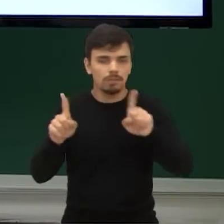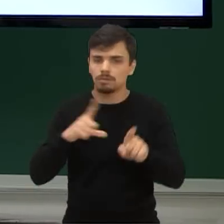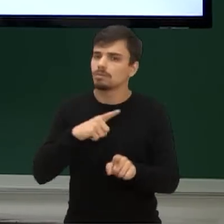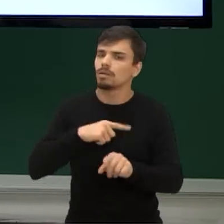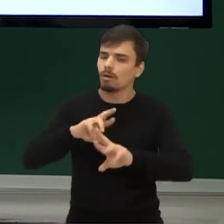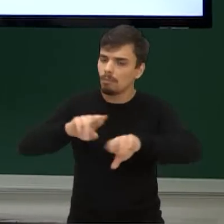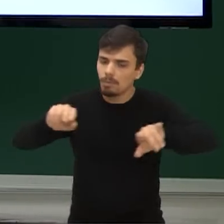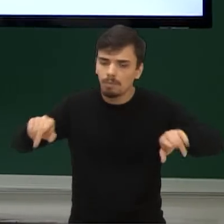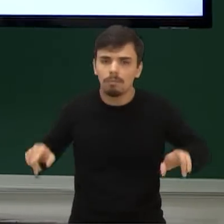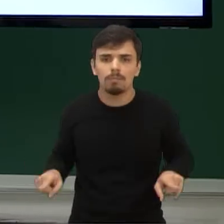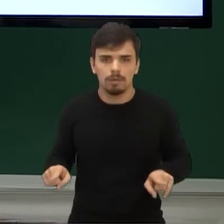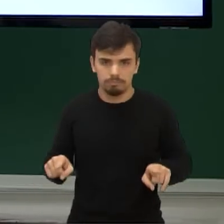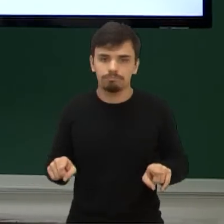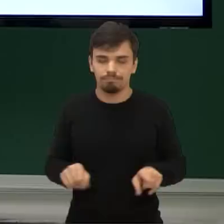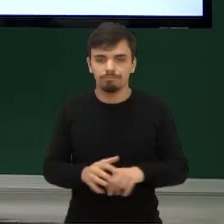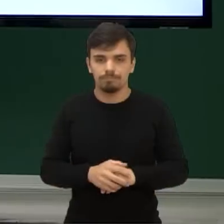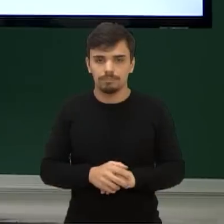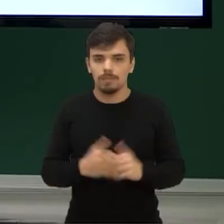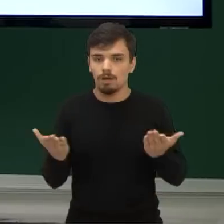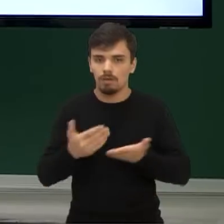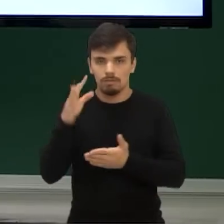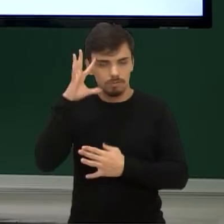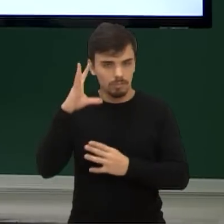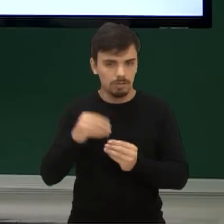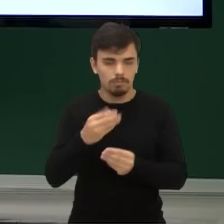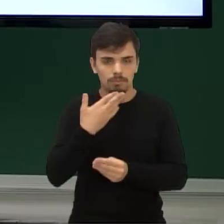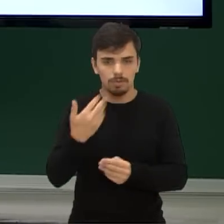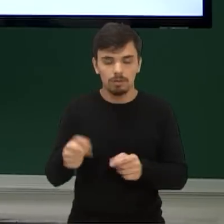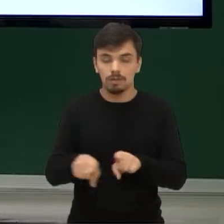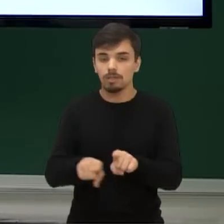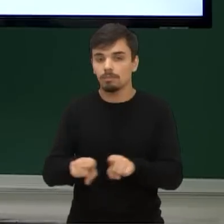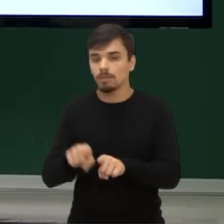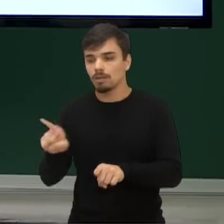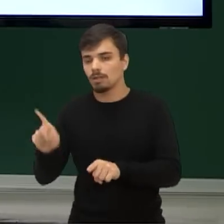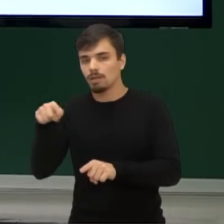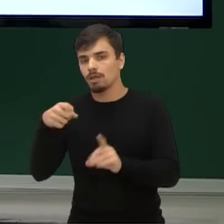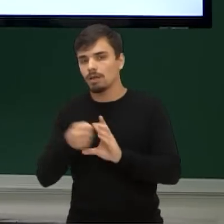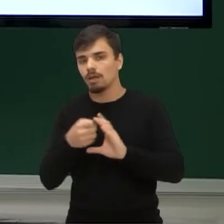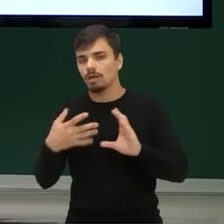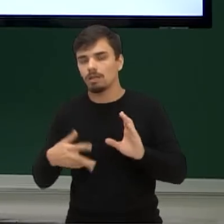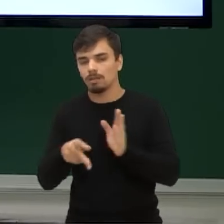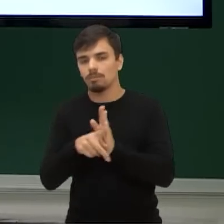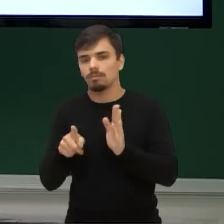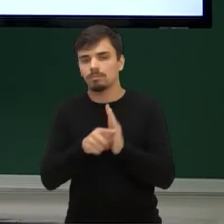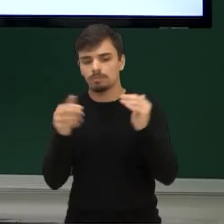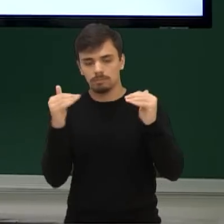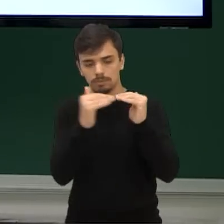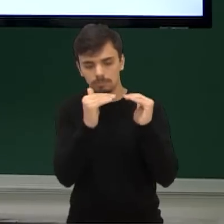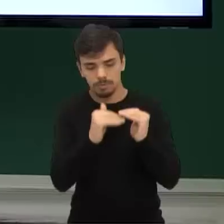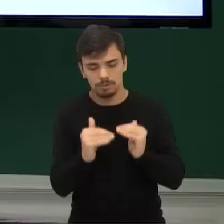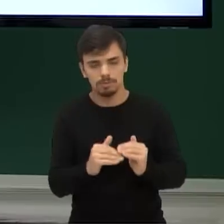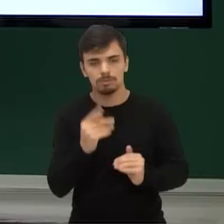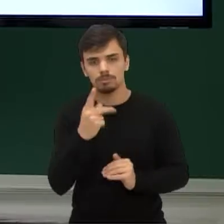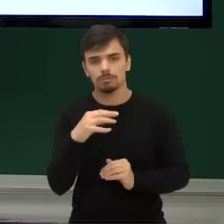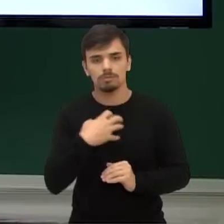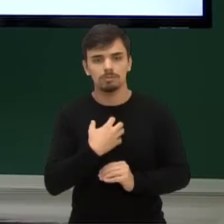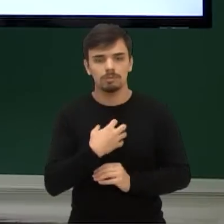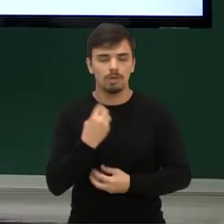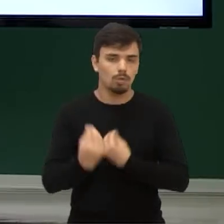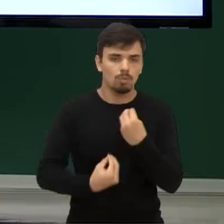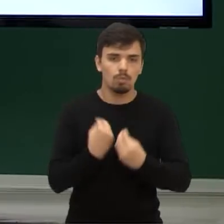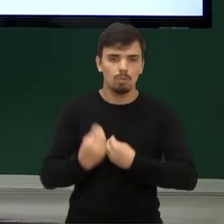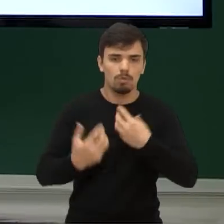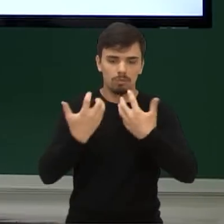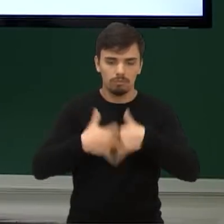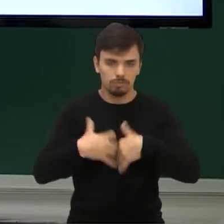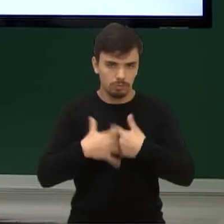ação, né? Muda de um para o outro, a gente já vai começar a entender. E eles vão ser classificados de acordo com o seu mecanismo de funcionamento